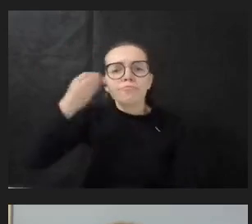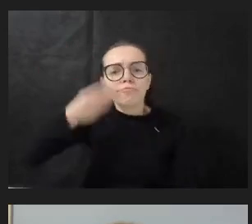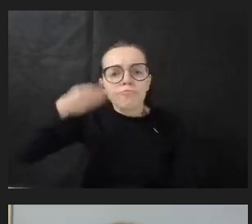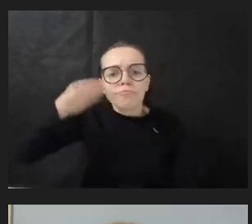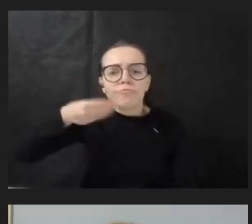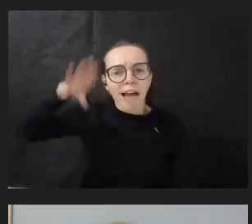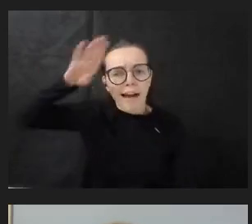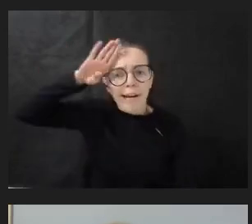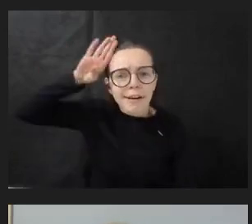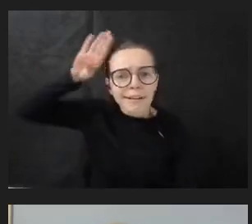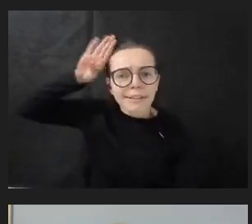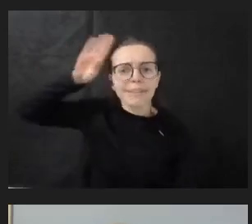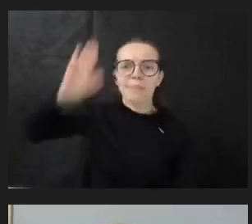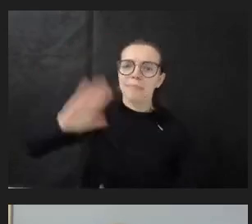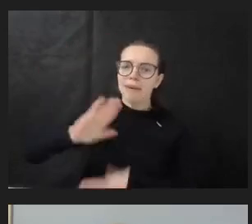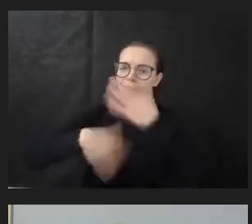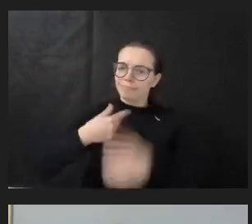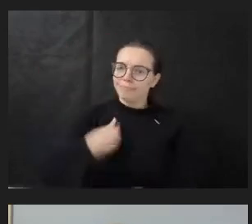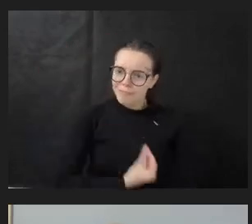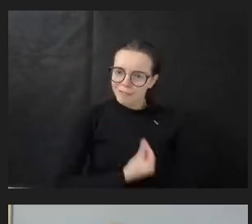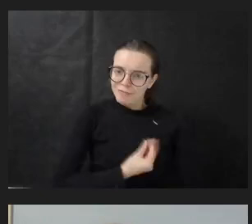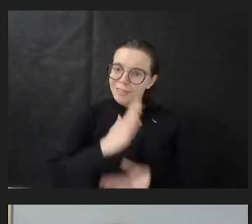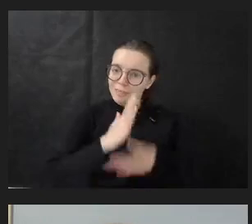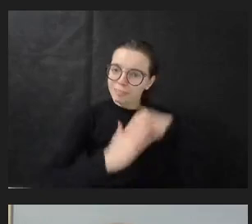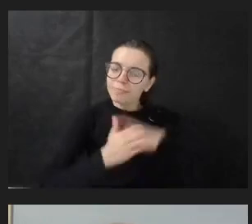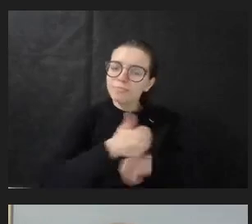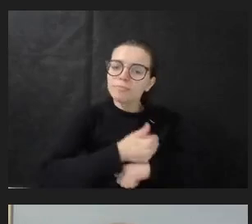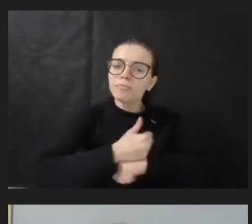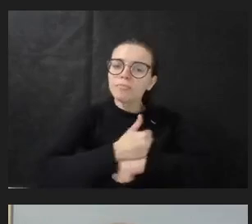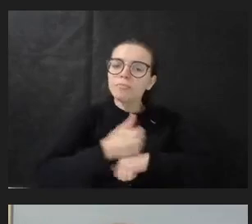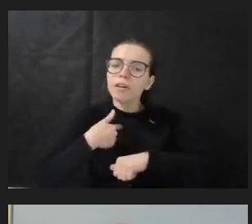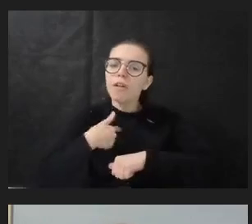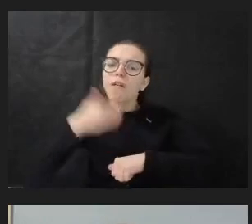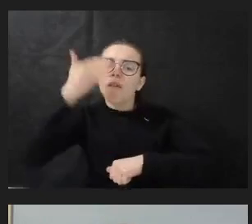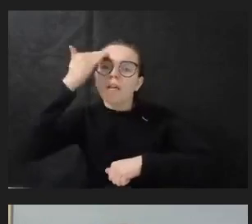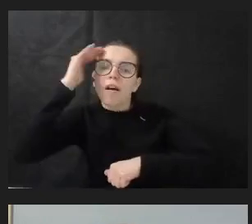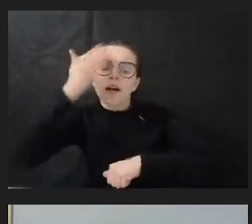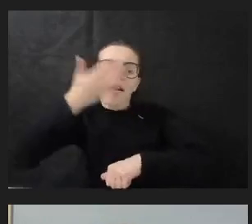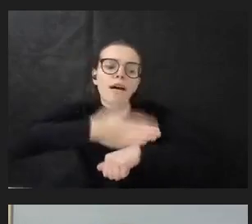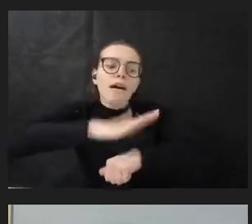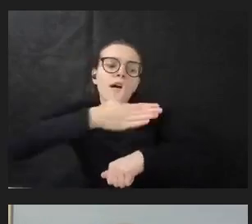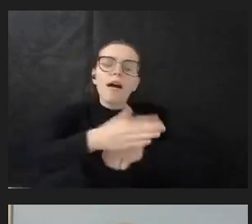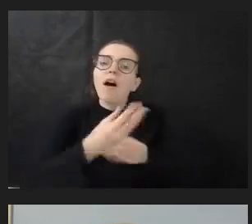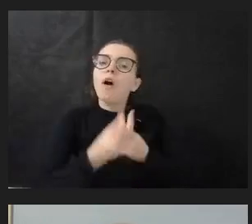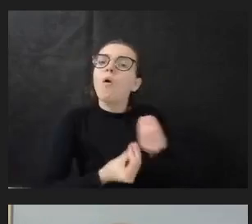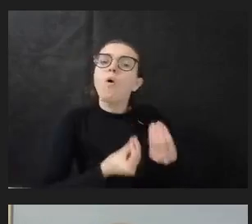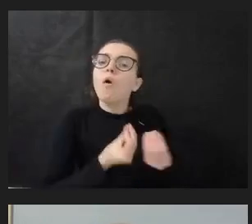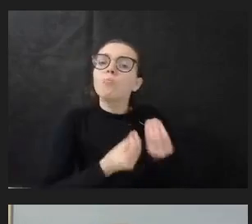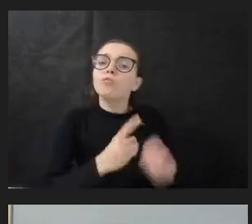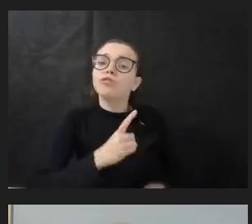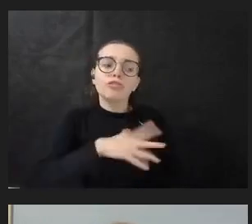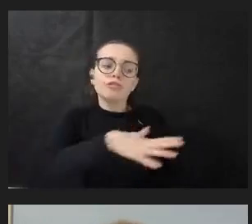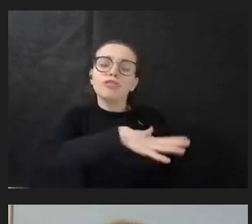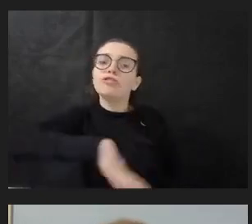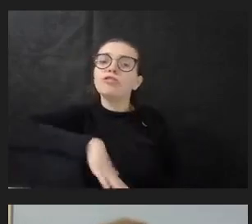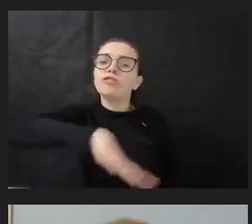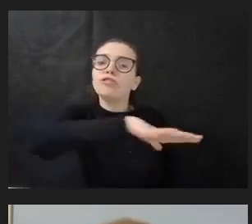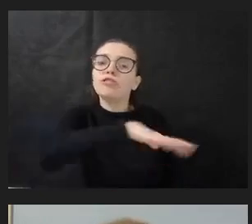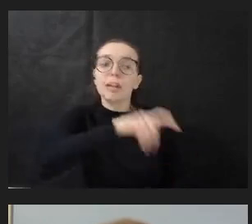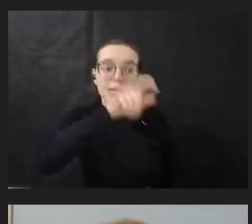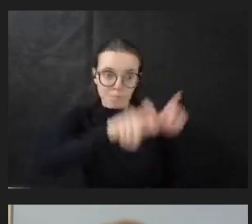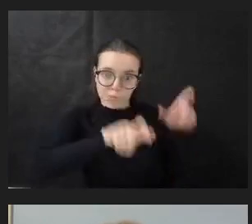desenvolver como profissional, eu fui inserida num cenário de prática que tinha pessoas que frequentavam